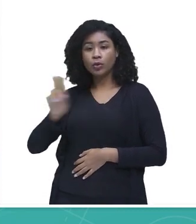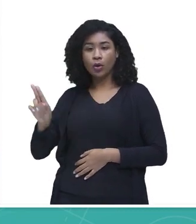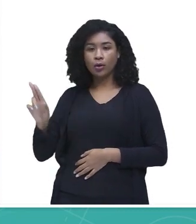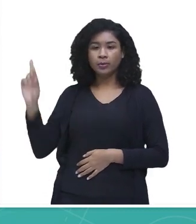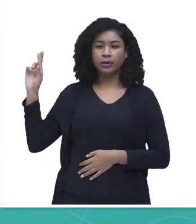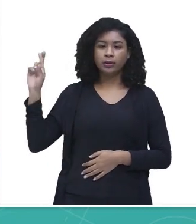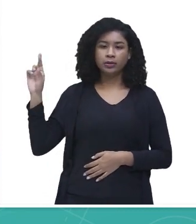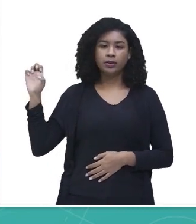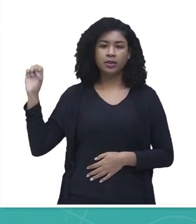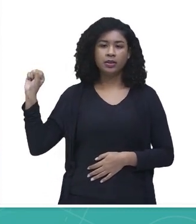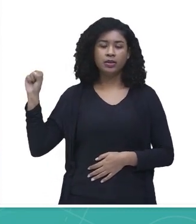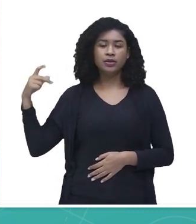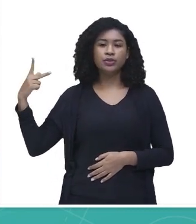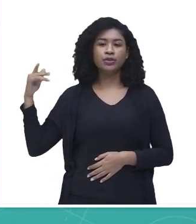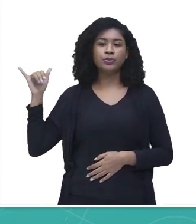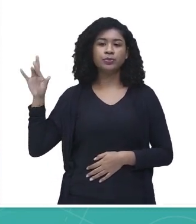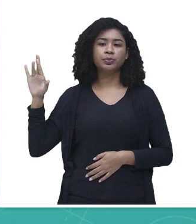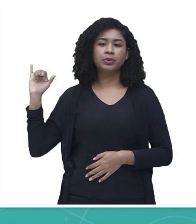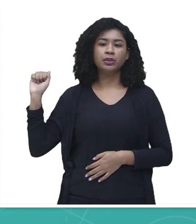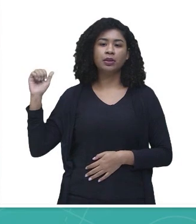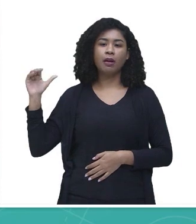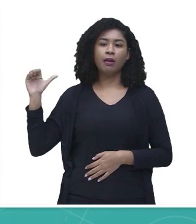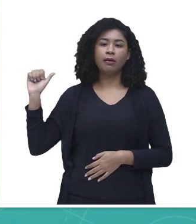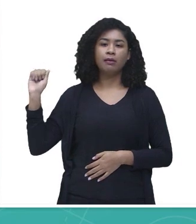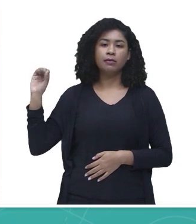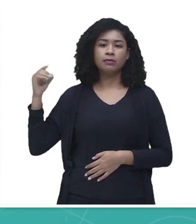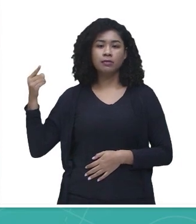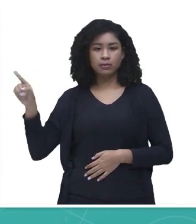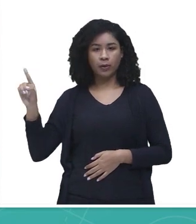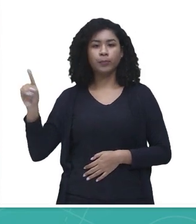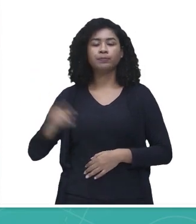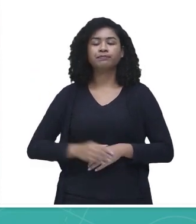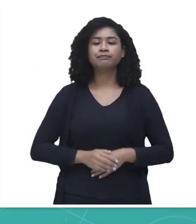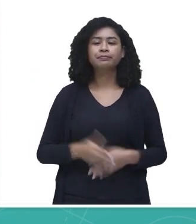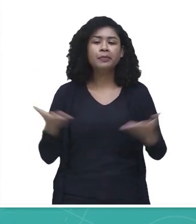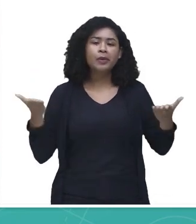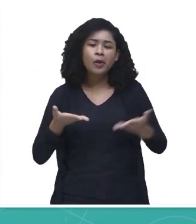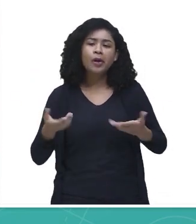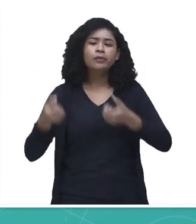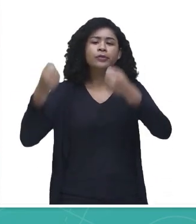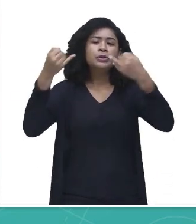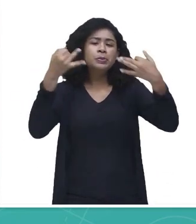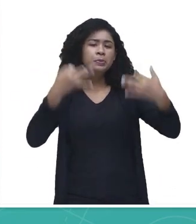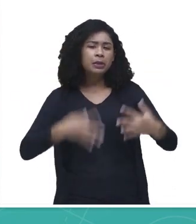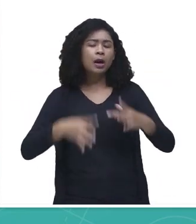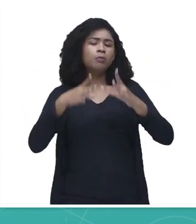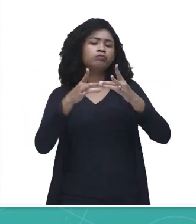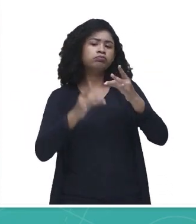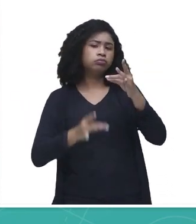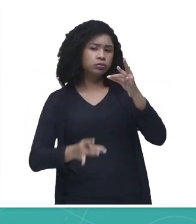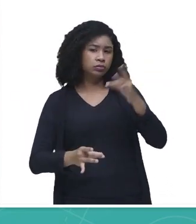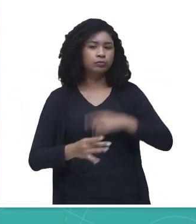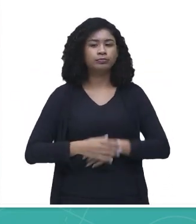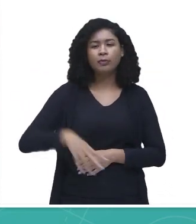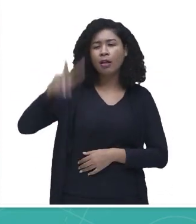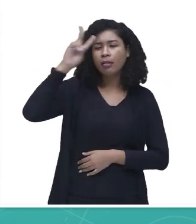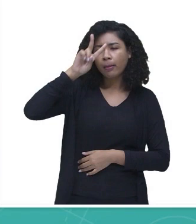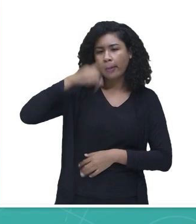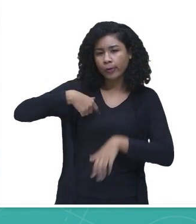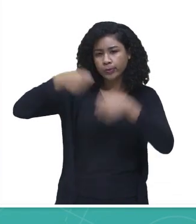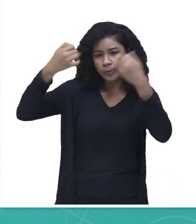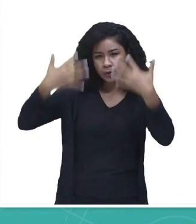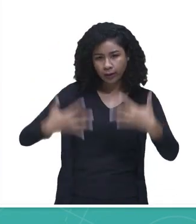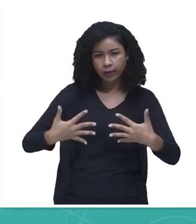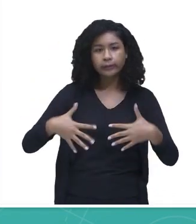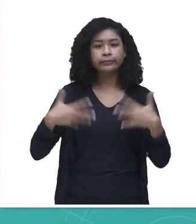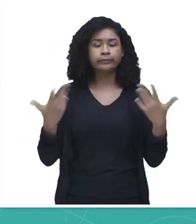bom? E aí a gente vai ver um pouquinho a respeito disso, olha só. Como eu falei para vocês, os seres